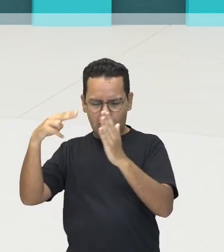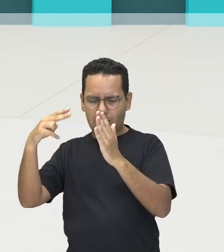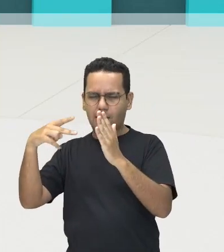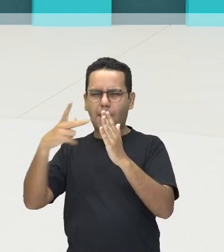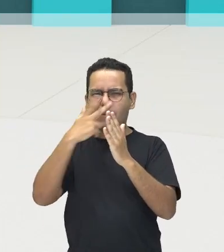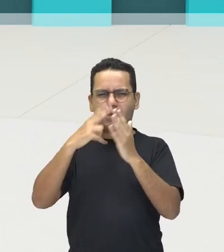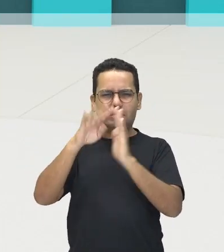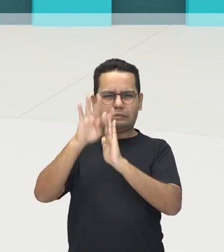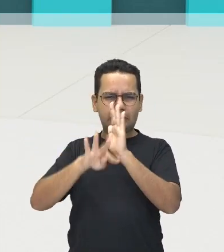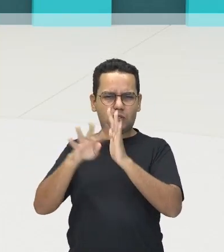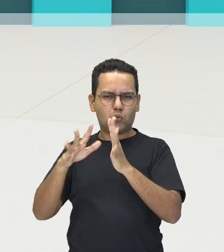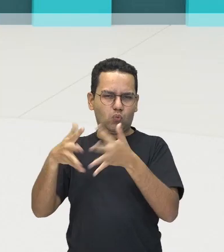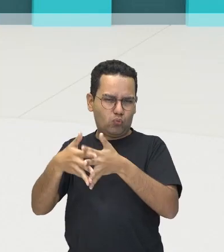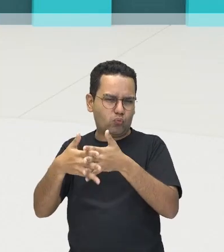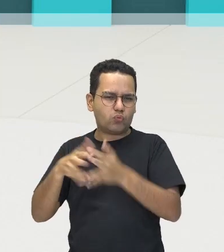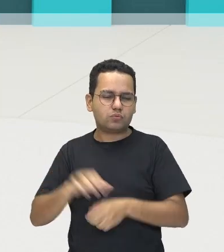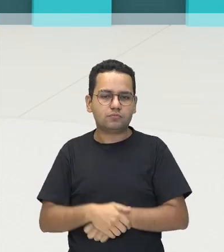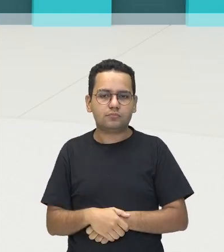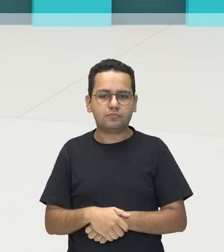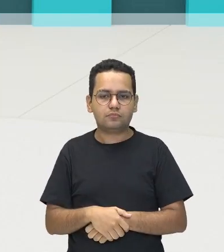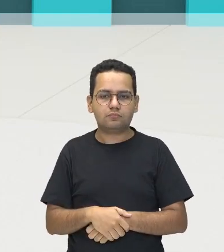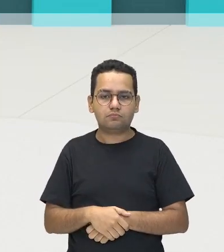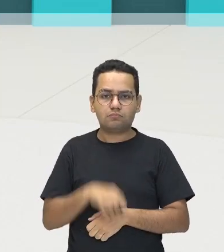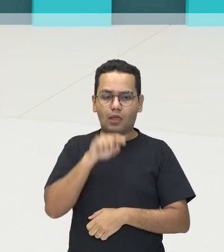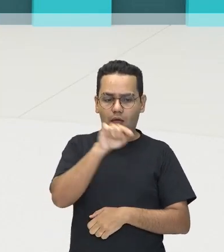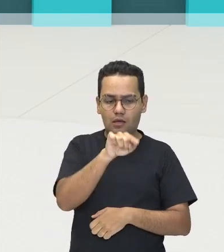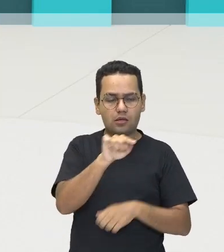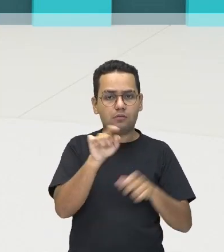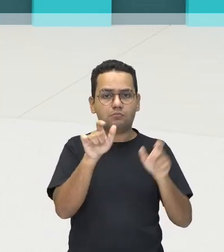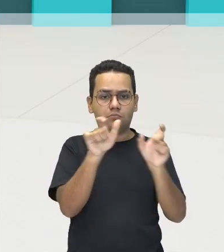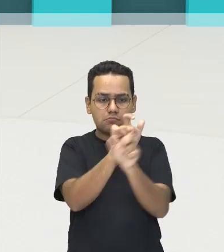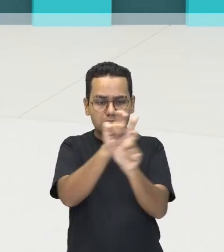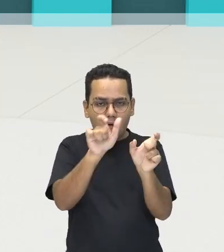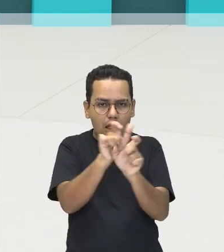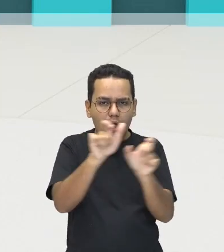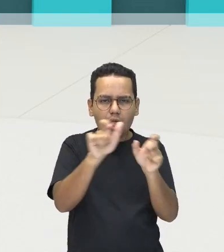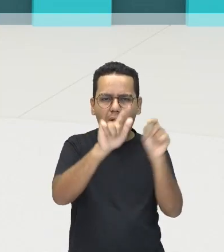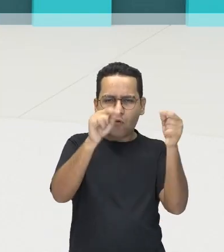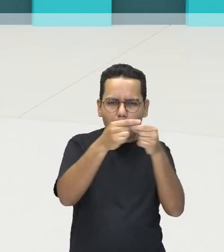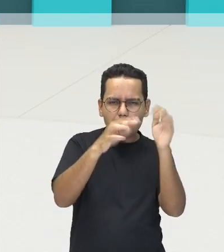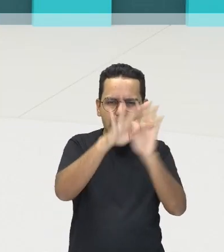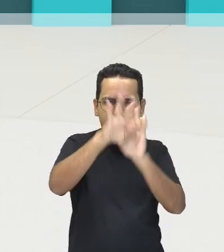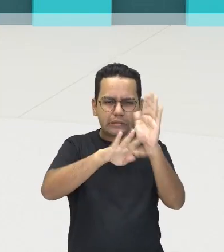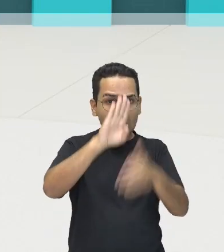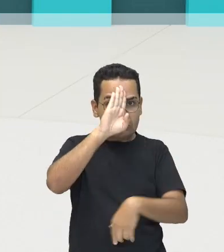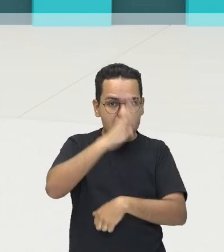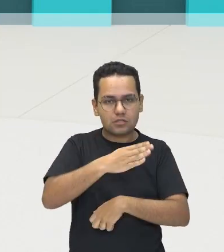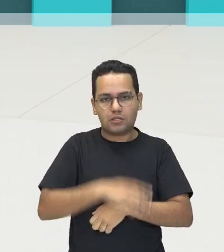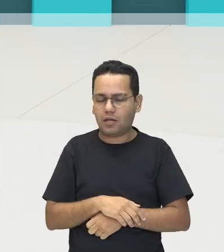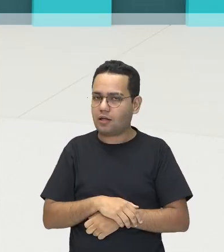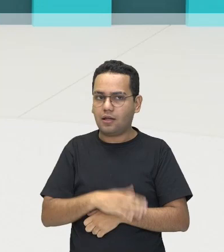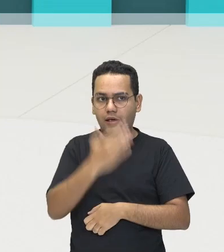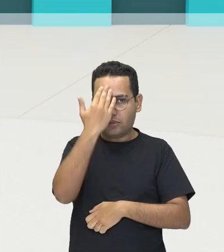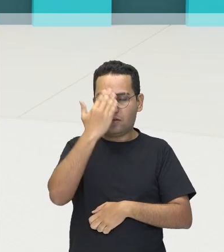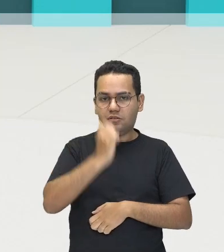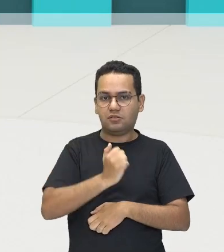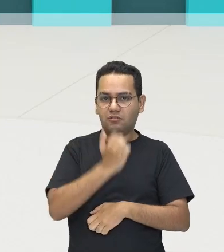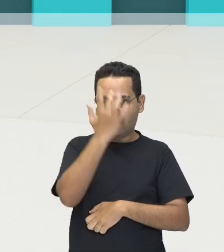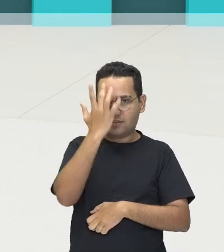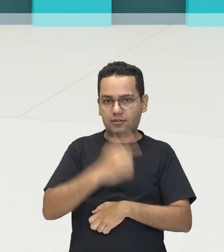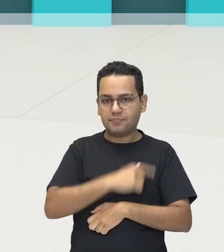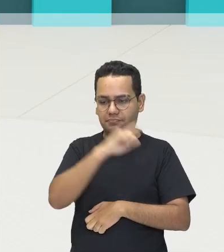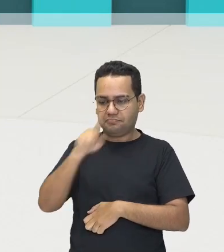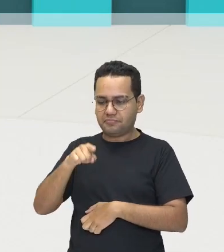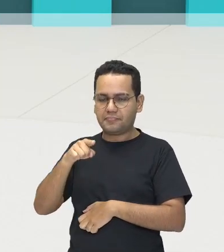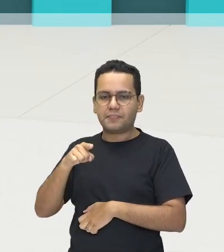Então, enquanto no classicismo eu tenho uma linguagem muito direta, você consegue compreender rapidamente, no Barroco não. O texto vai